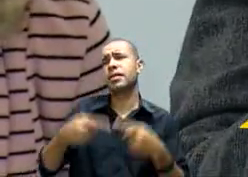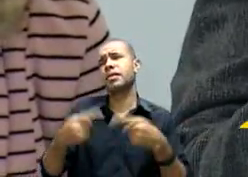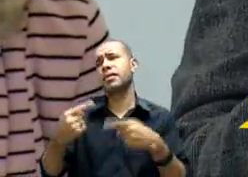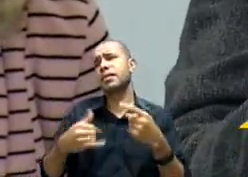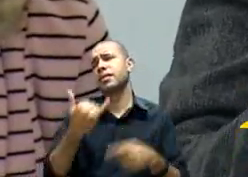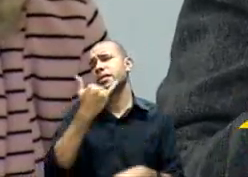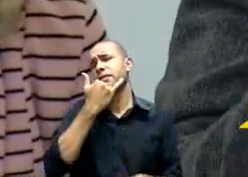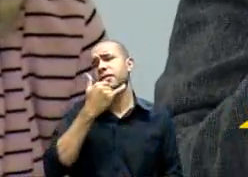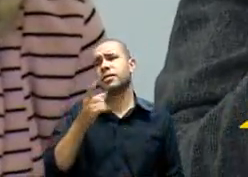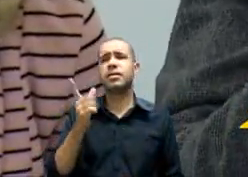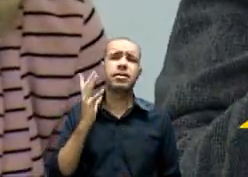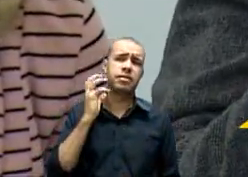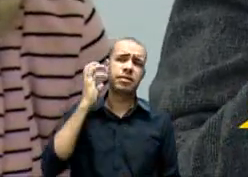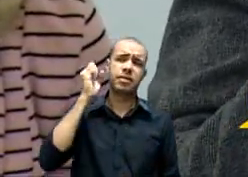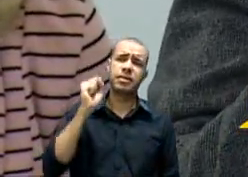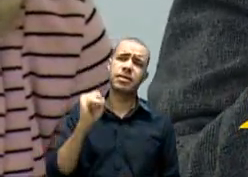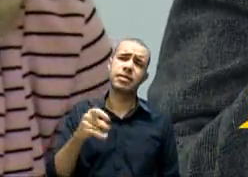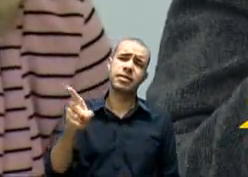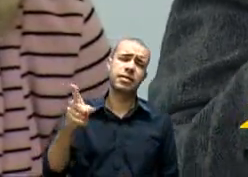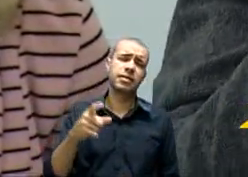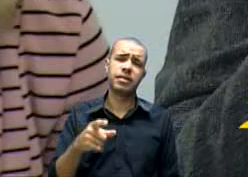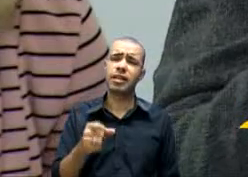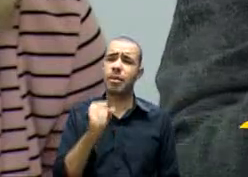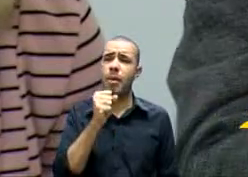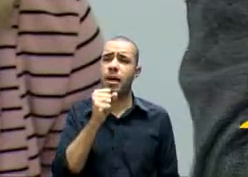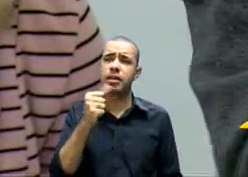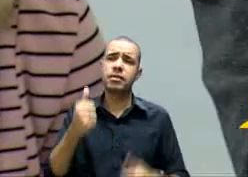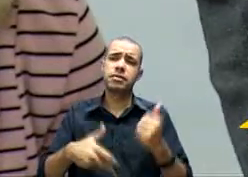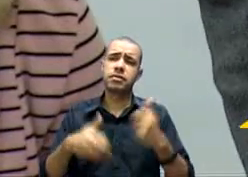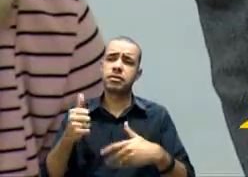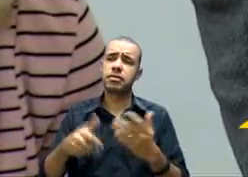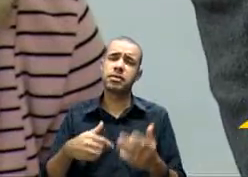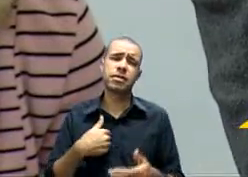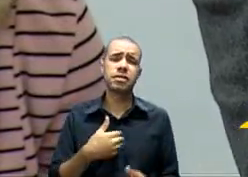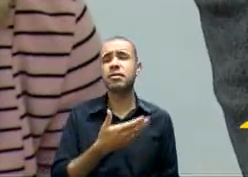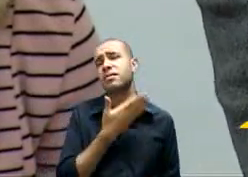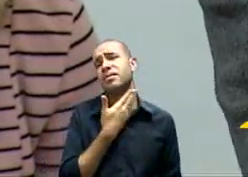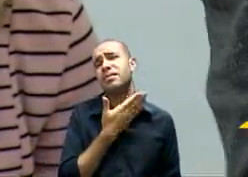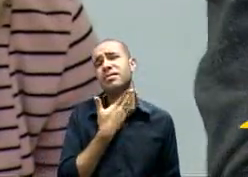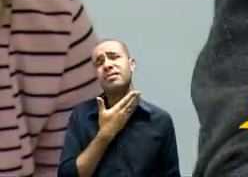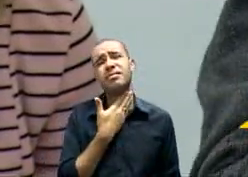última sessão, se ela quiser terminar, fique à vontade, mas eu estou sem voz,